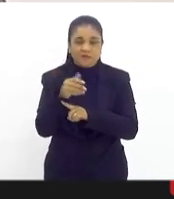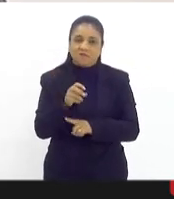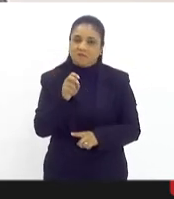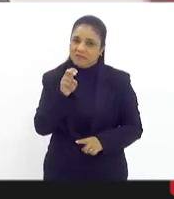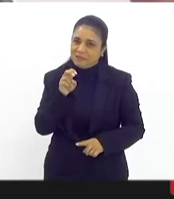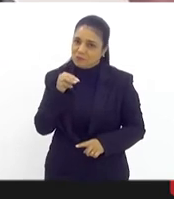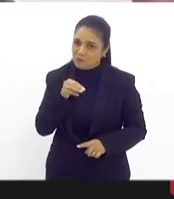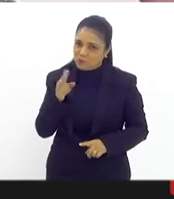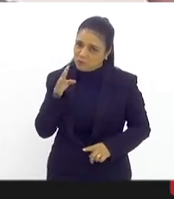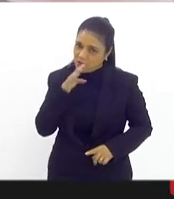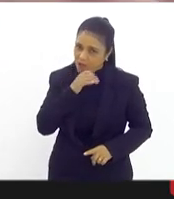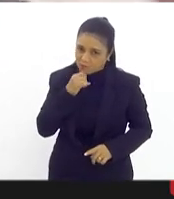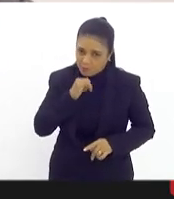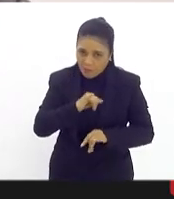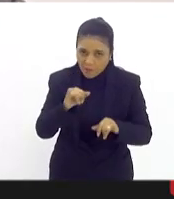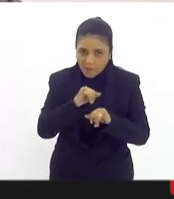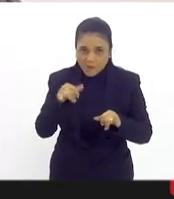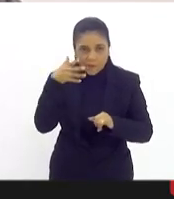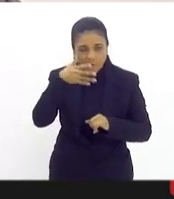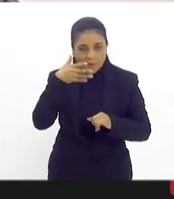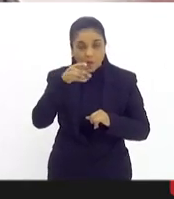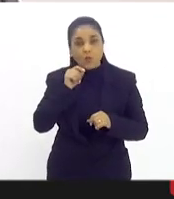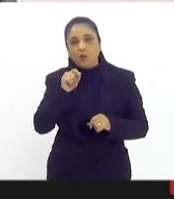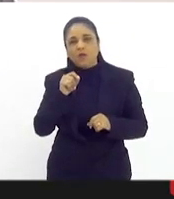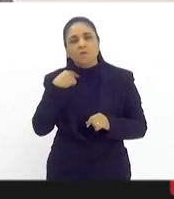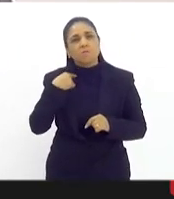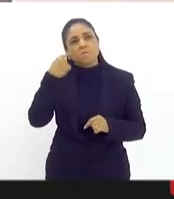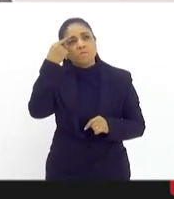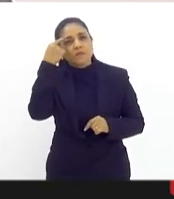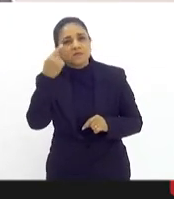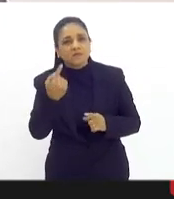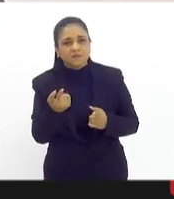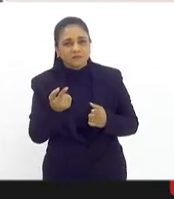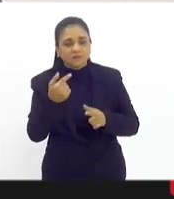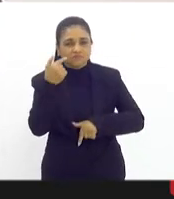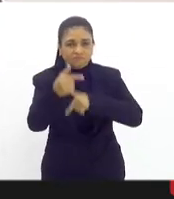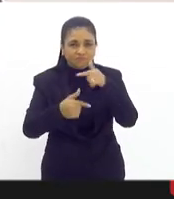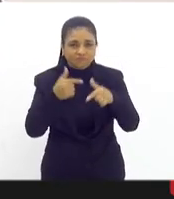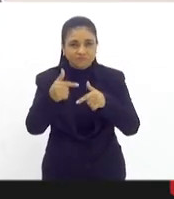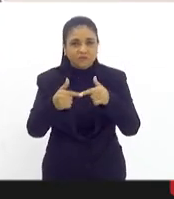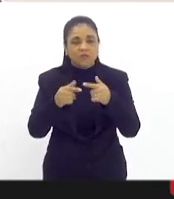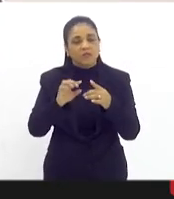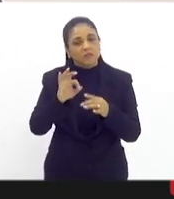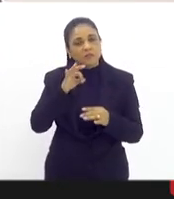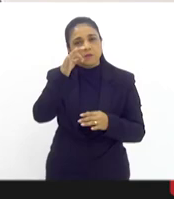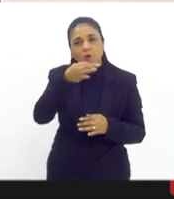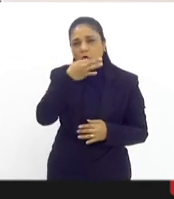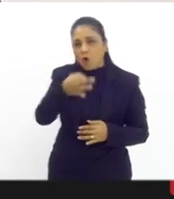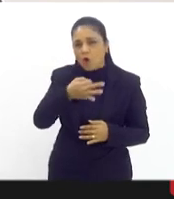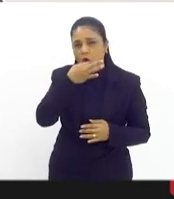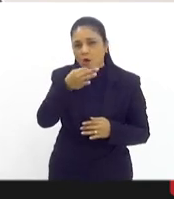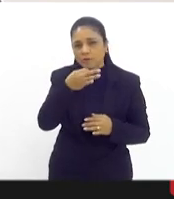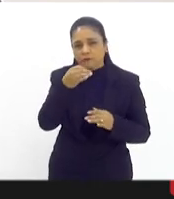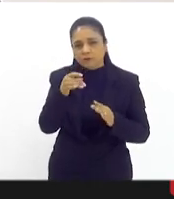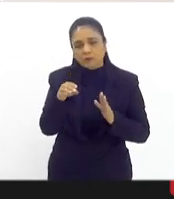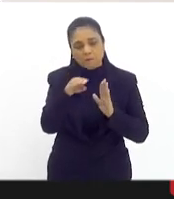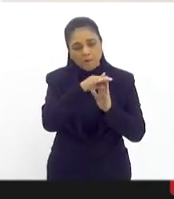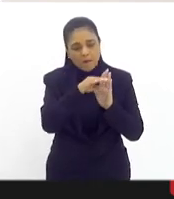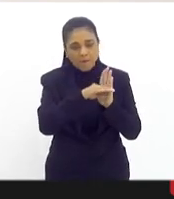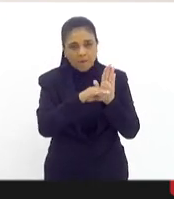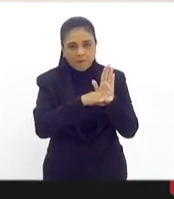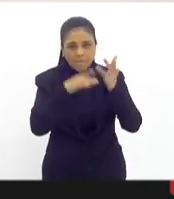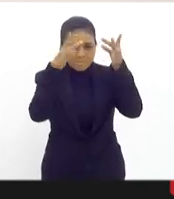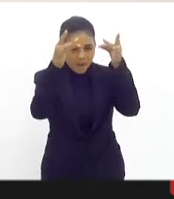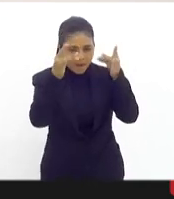aqui muito falando do que a gente está pensando, e acho que depois posso trazer comentários e contribuições mais específicas